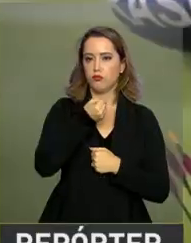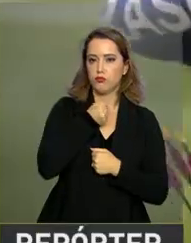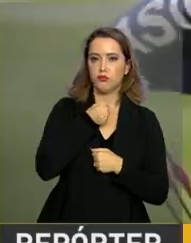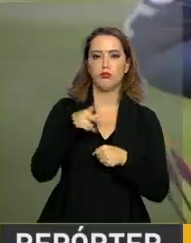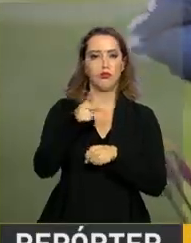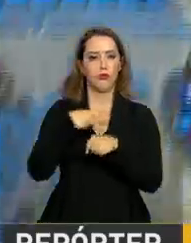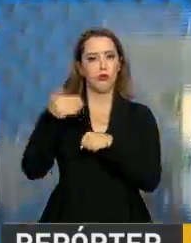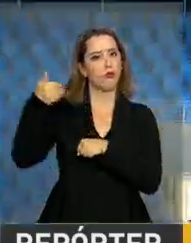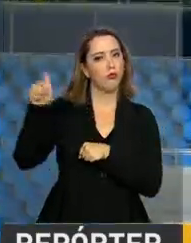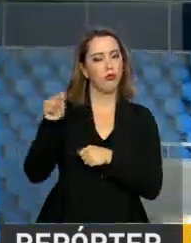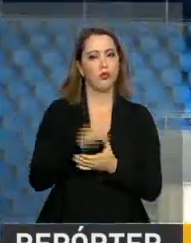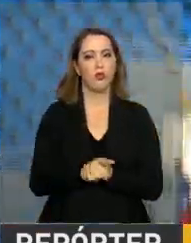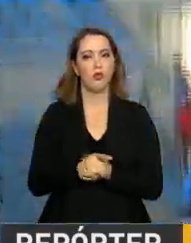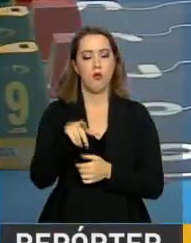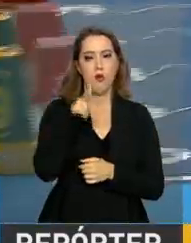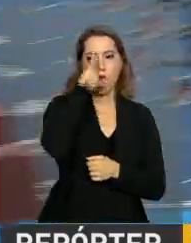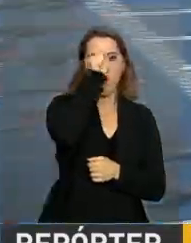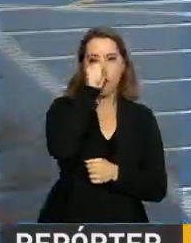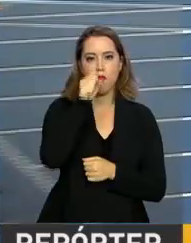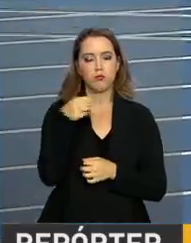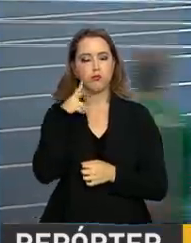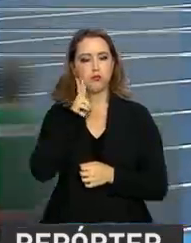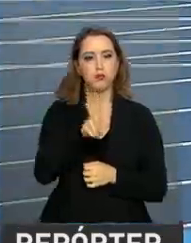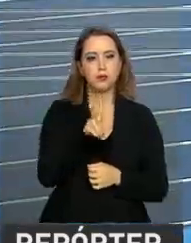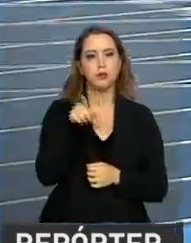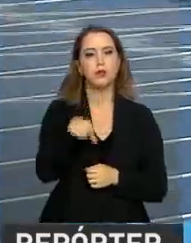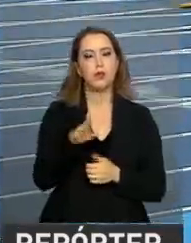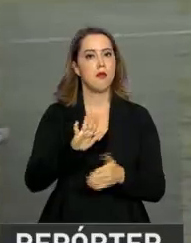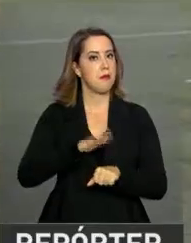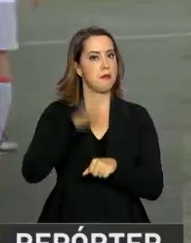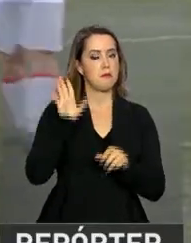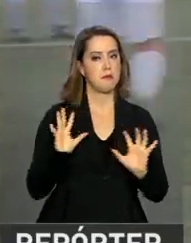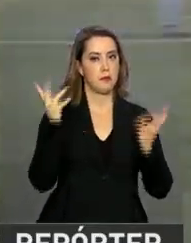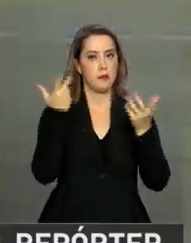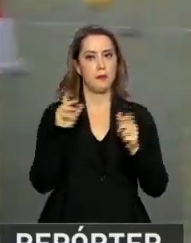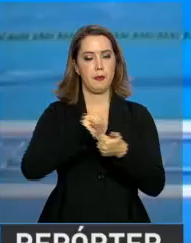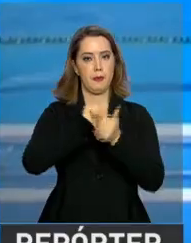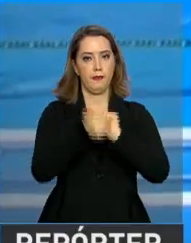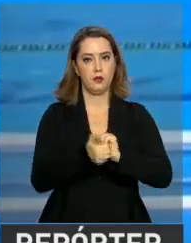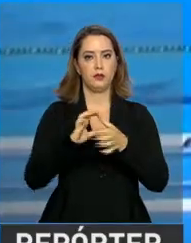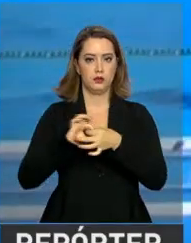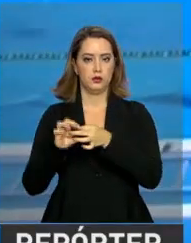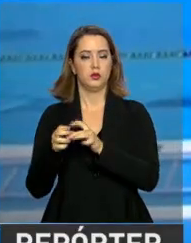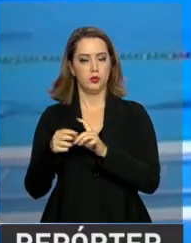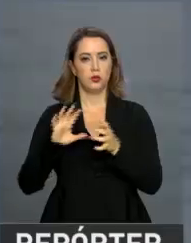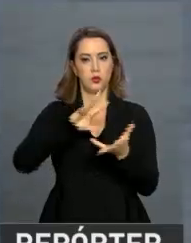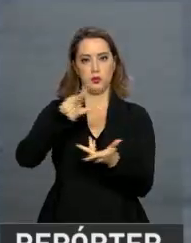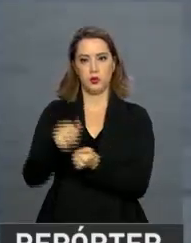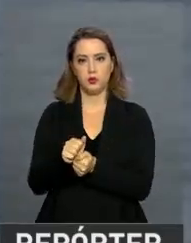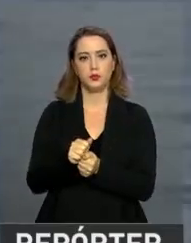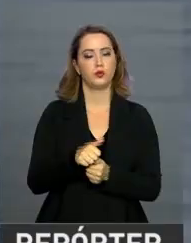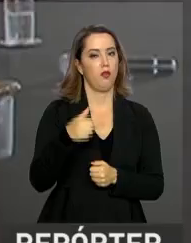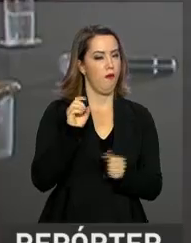Força, precisão, recordes, a maior festa do esporte mundial. Com menos de 2 meses para o início das Olimpíadas do